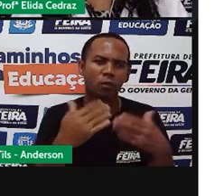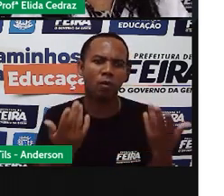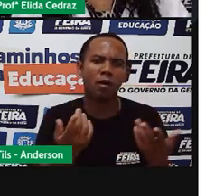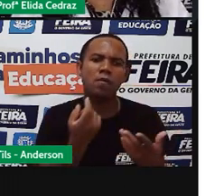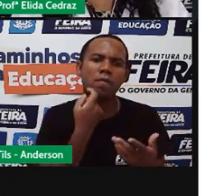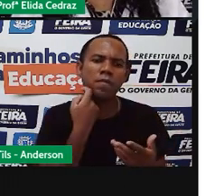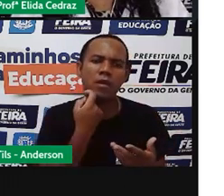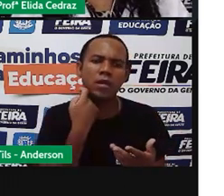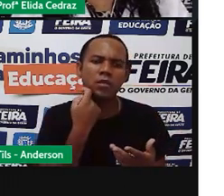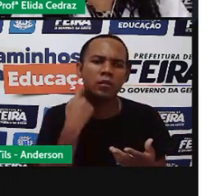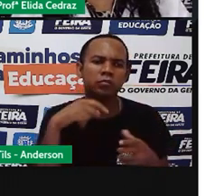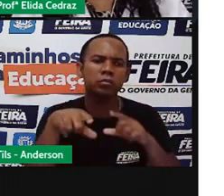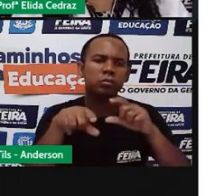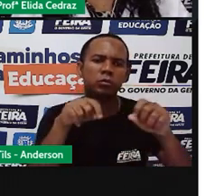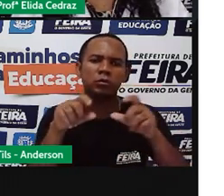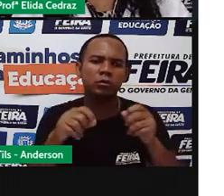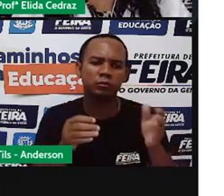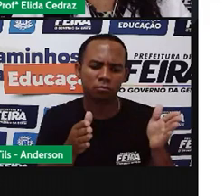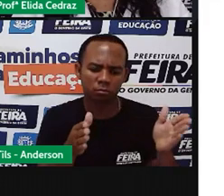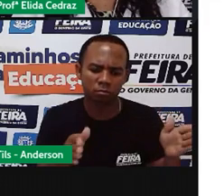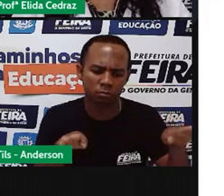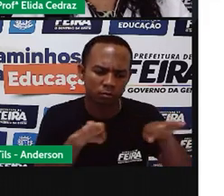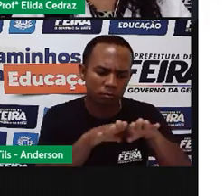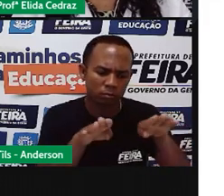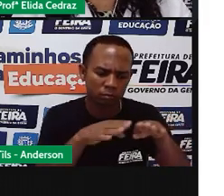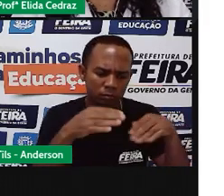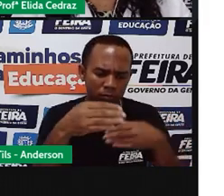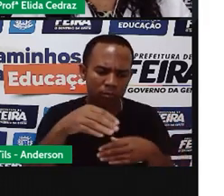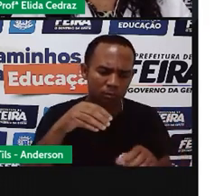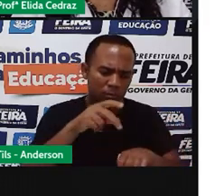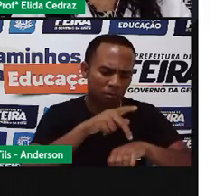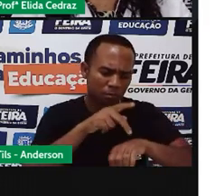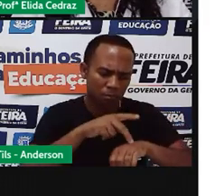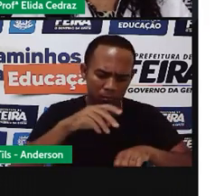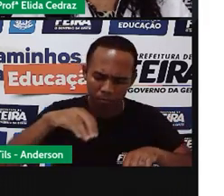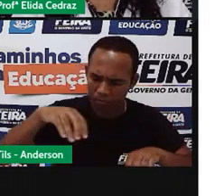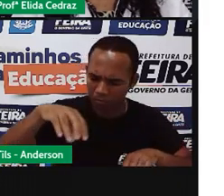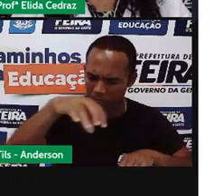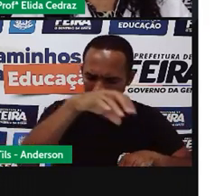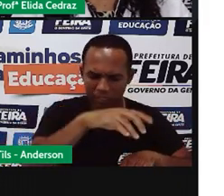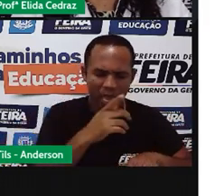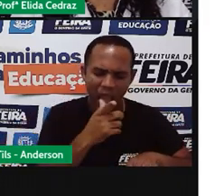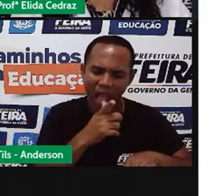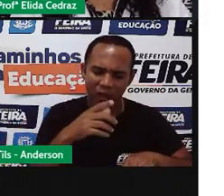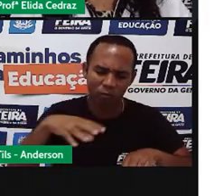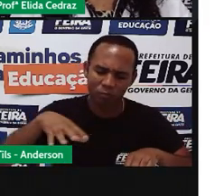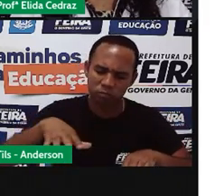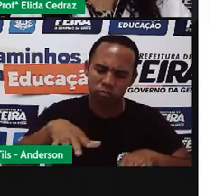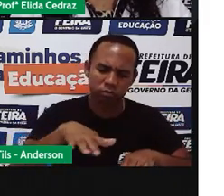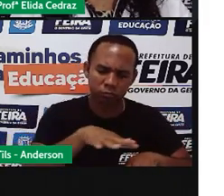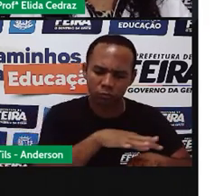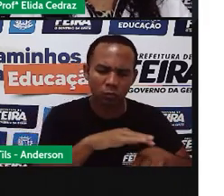Dessas três caixas, qual delas você poderia utilizar para montar um aquário, se você quisesse montar um aquário?